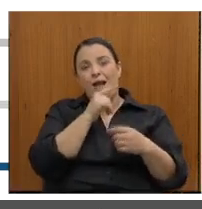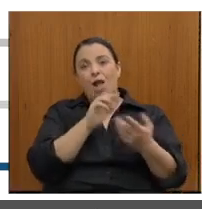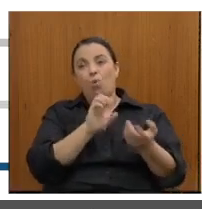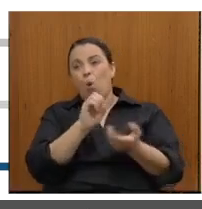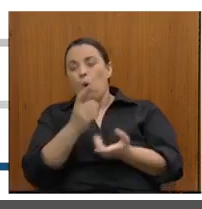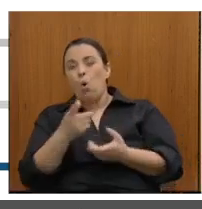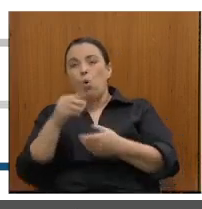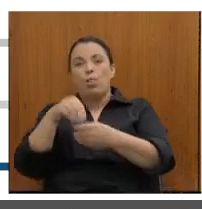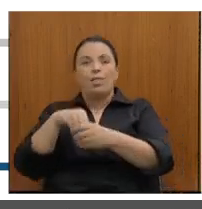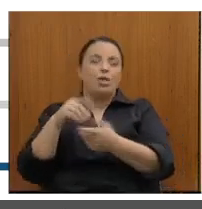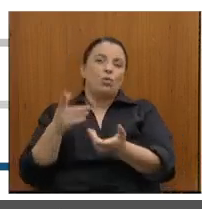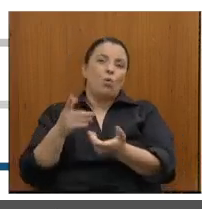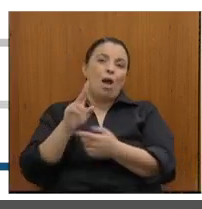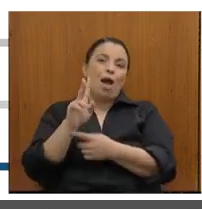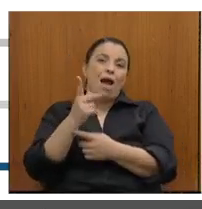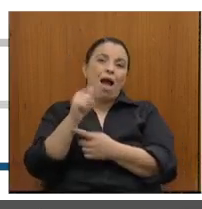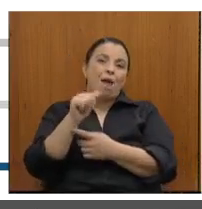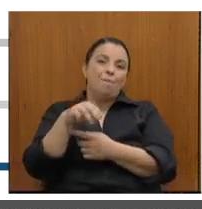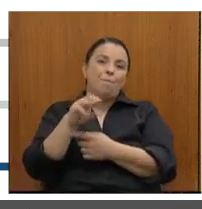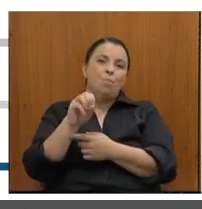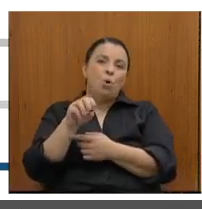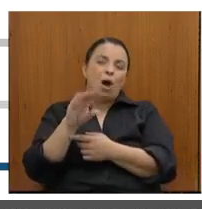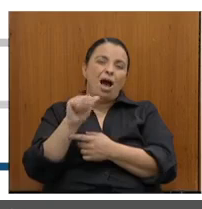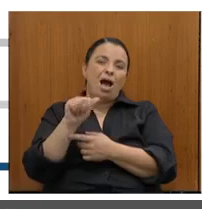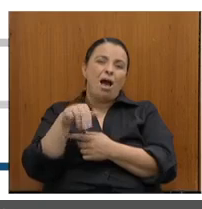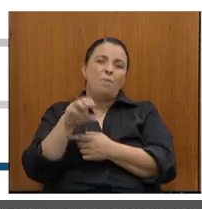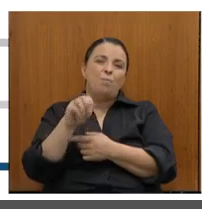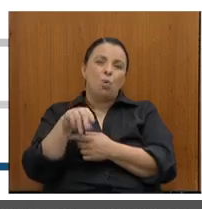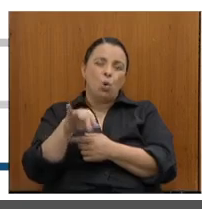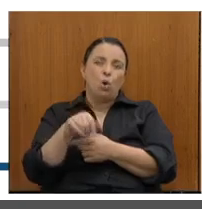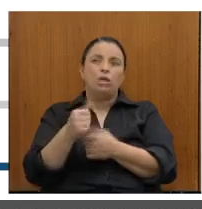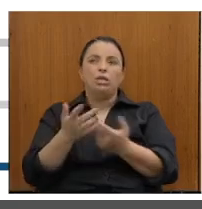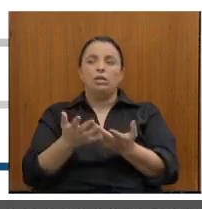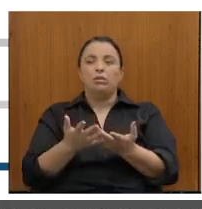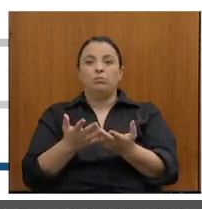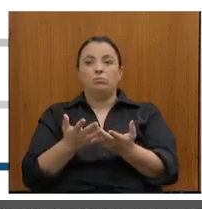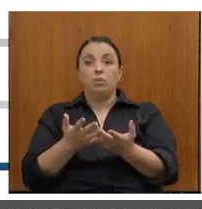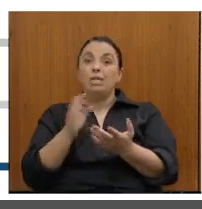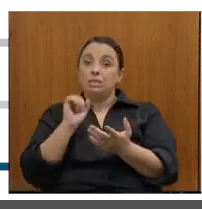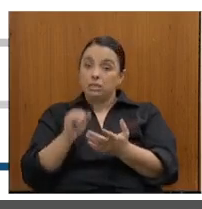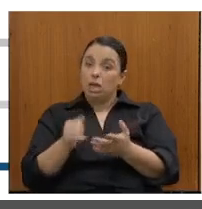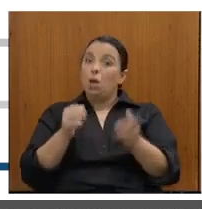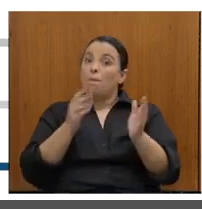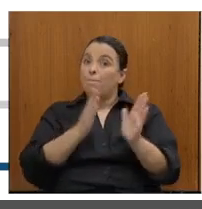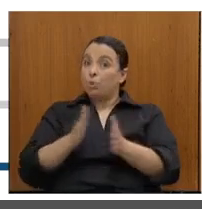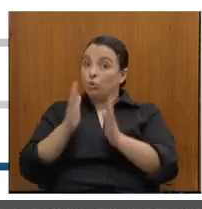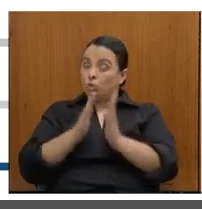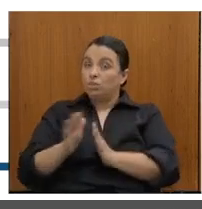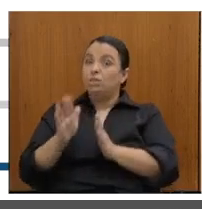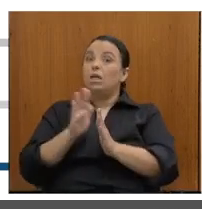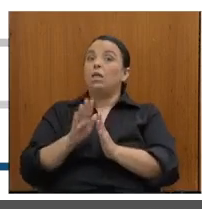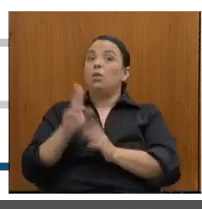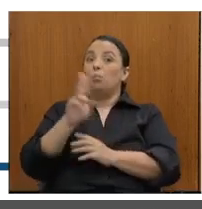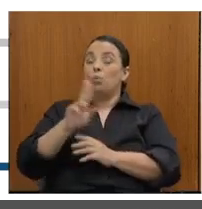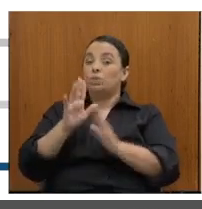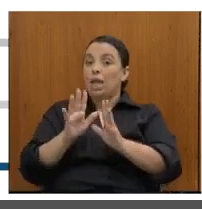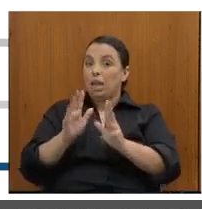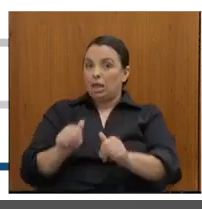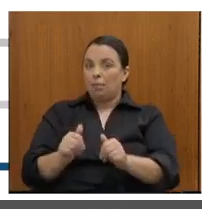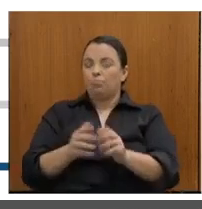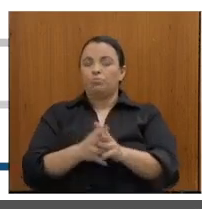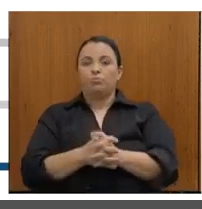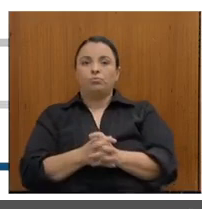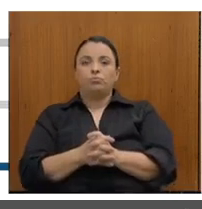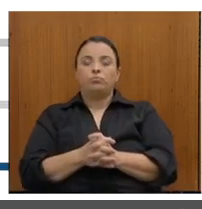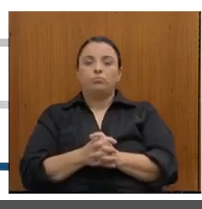através de fontes limpas Então o que nós queremos é isso é aquela coisa ali que nós colocamos na nossa